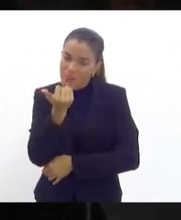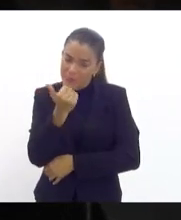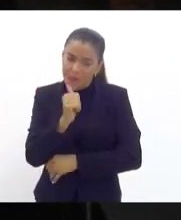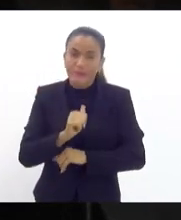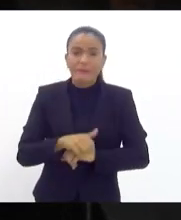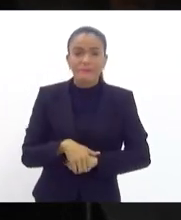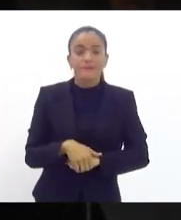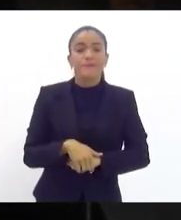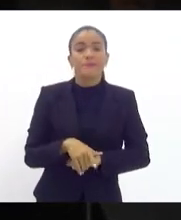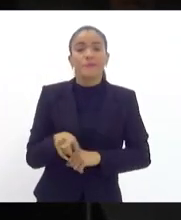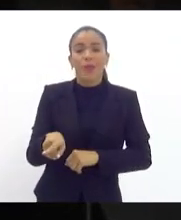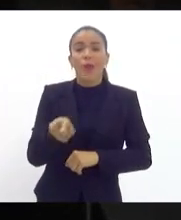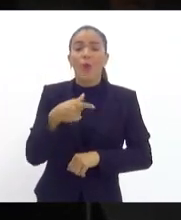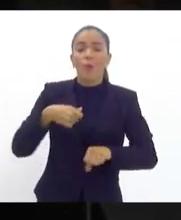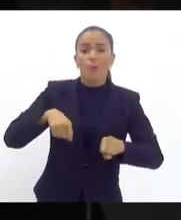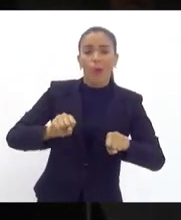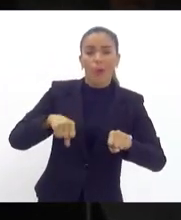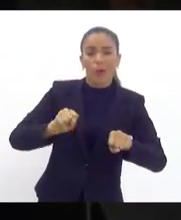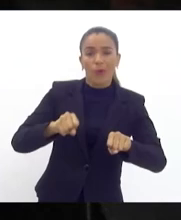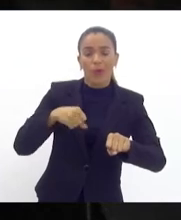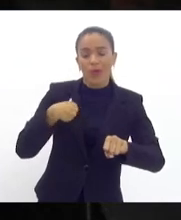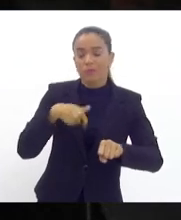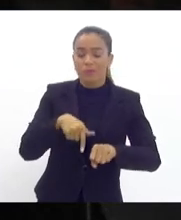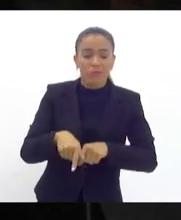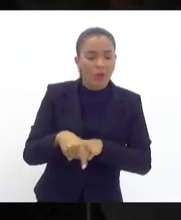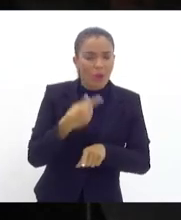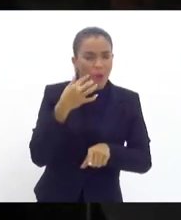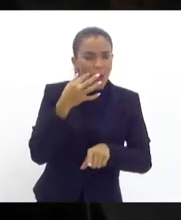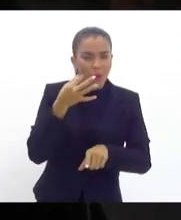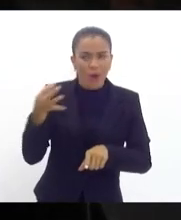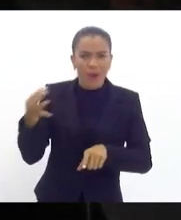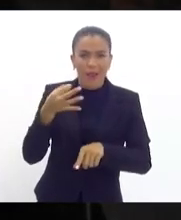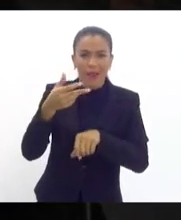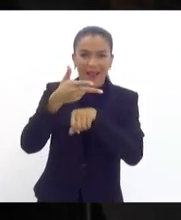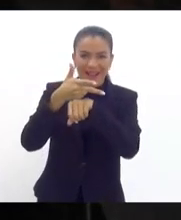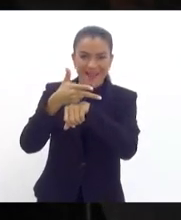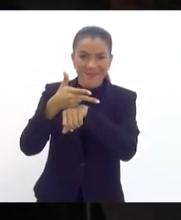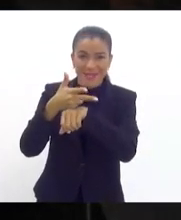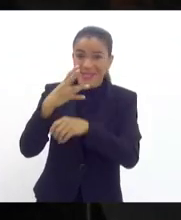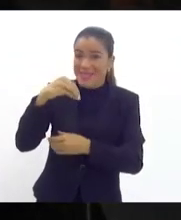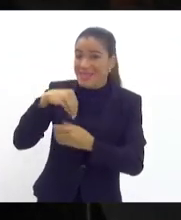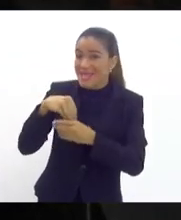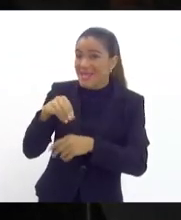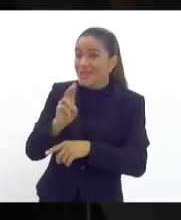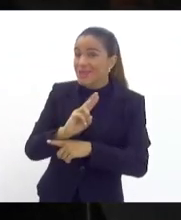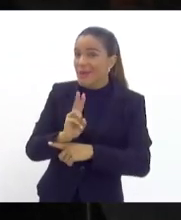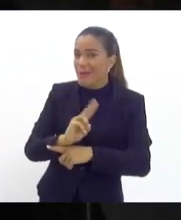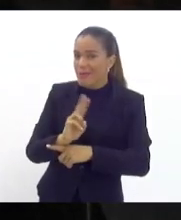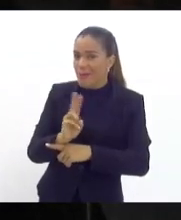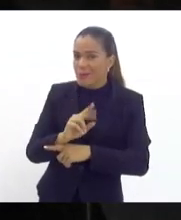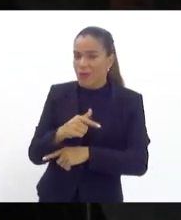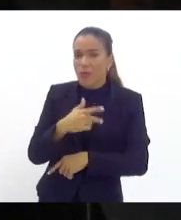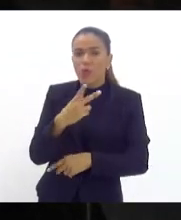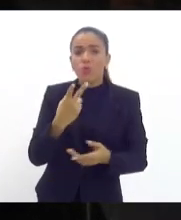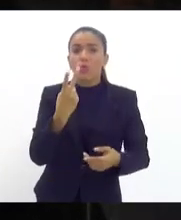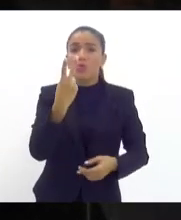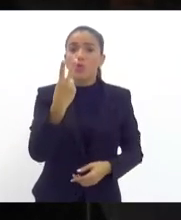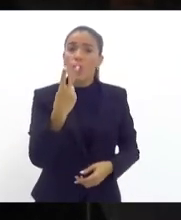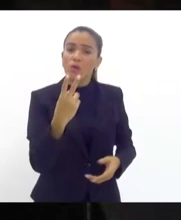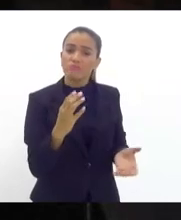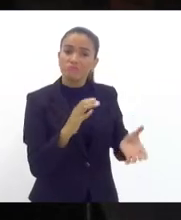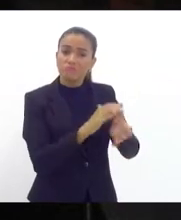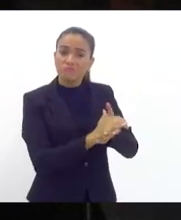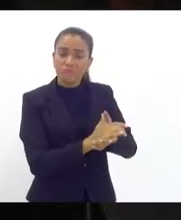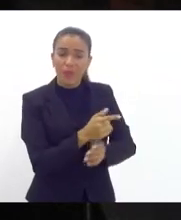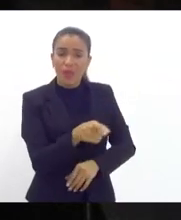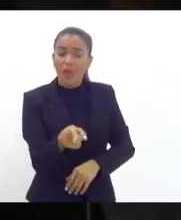quando eu retornei eu tô olhando pela câmera ainda de dentro da minha portaria um casal sendo assaltado na frente do